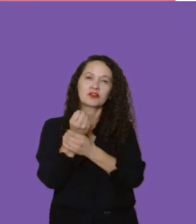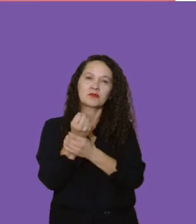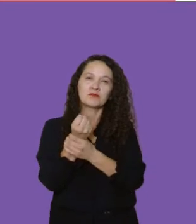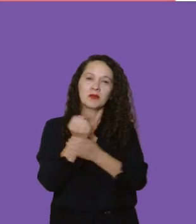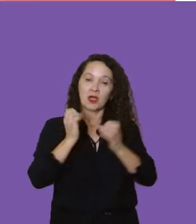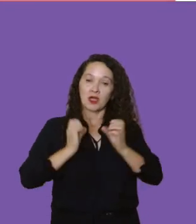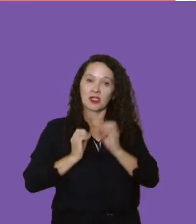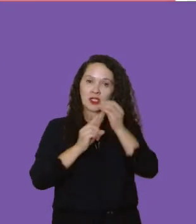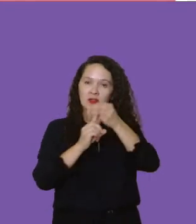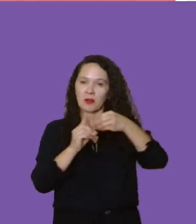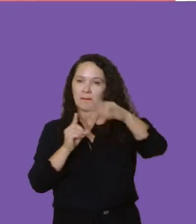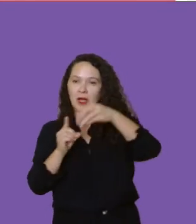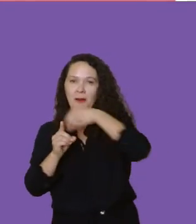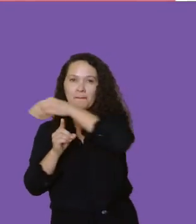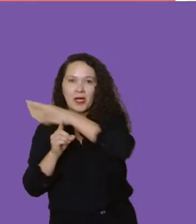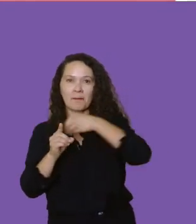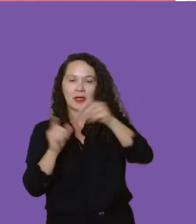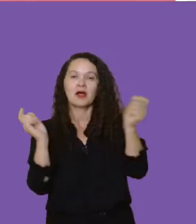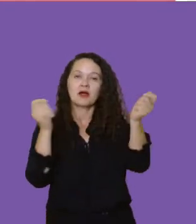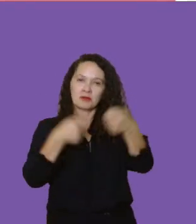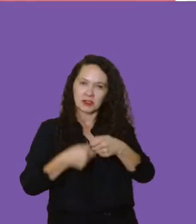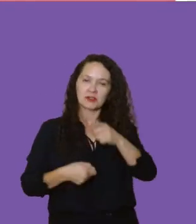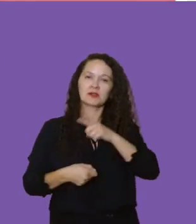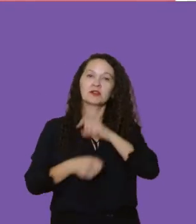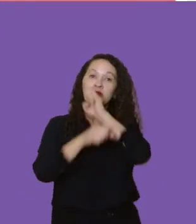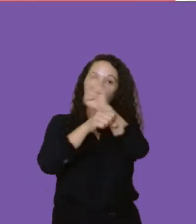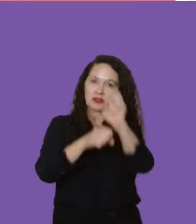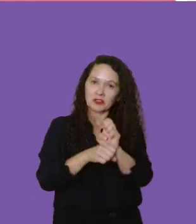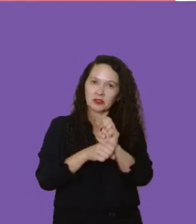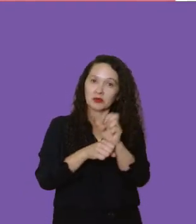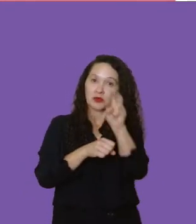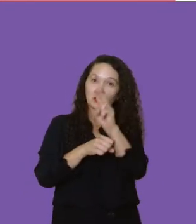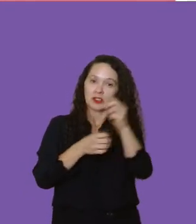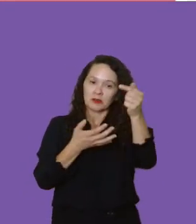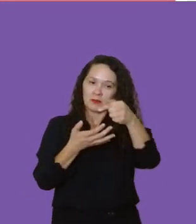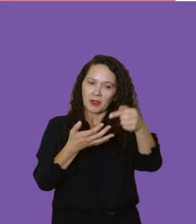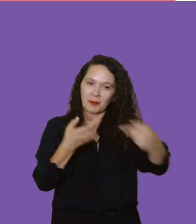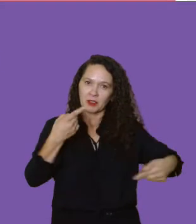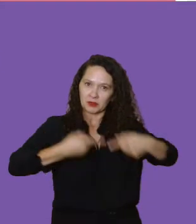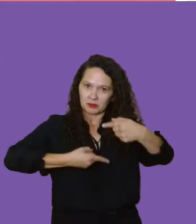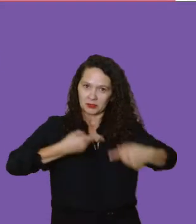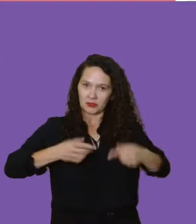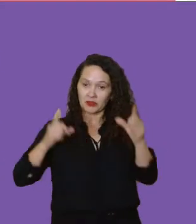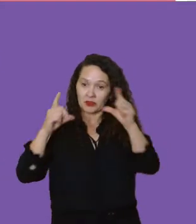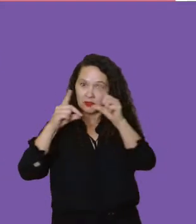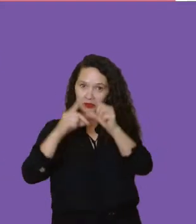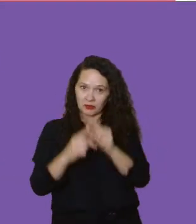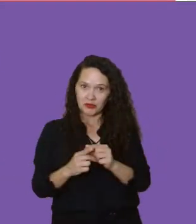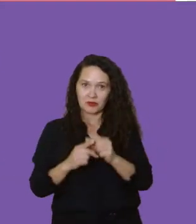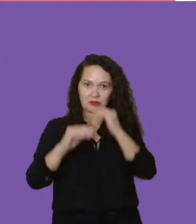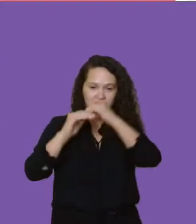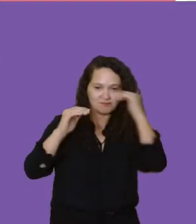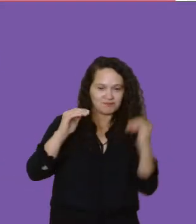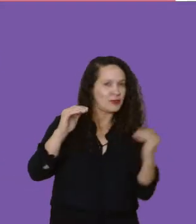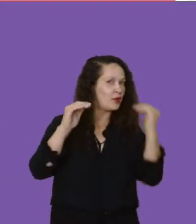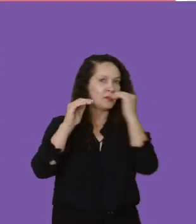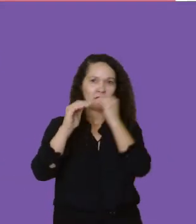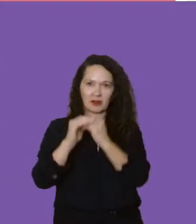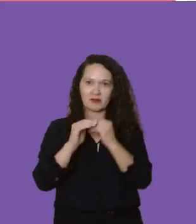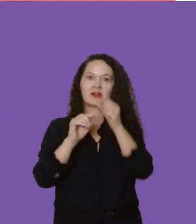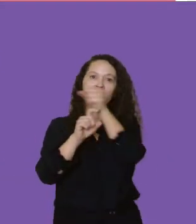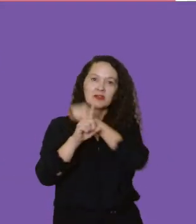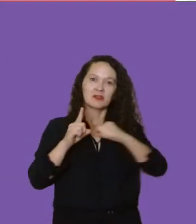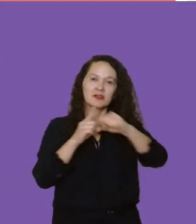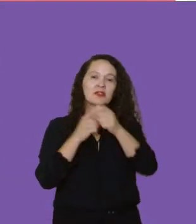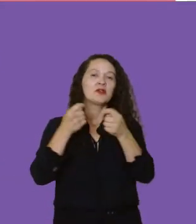riqueza gerada, é ele quem tem capacidade de, através de um conjunto de políticas, reduzir as desigualdades sociais e